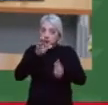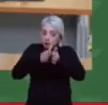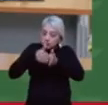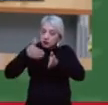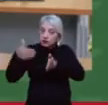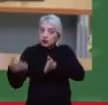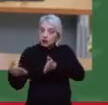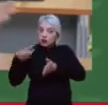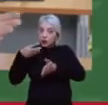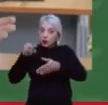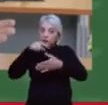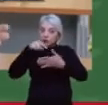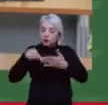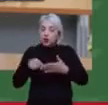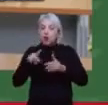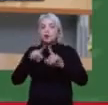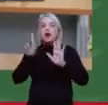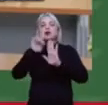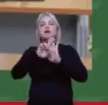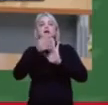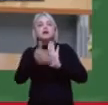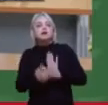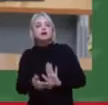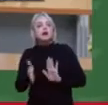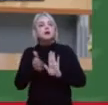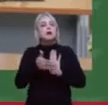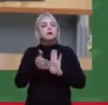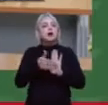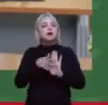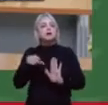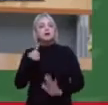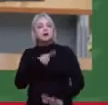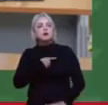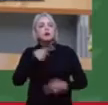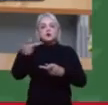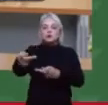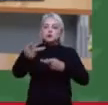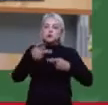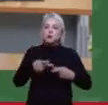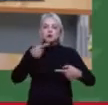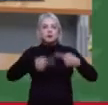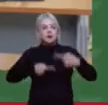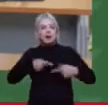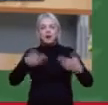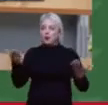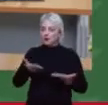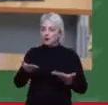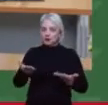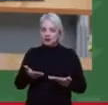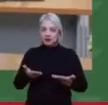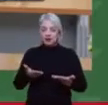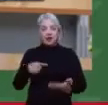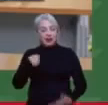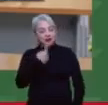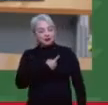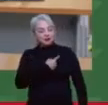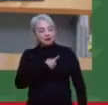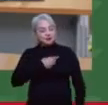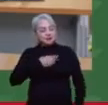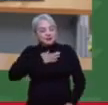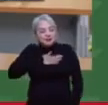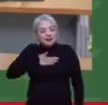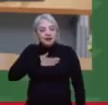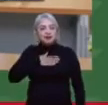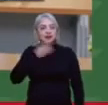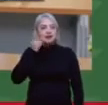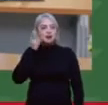outros elementos. Mas quem vai definir também essa pauta nesse diálogo são os nossos convidados para o debate de hoje. E a nossa querida